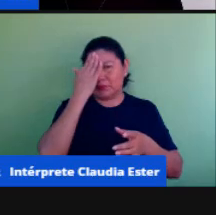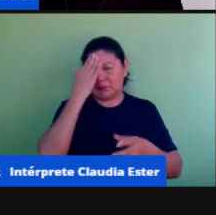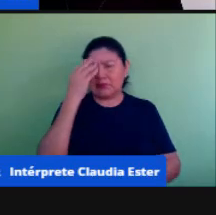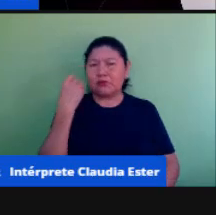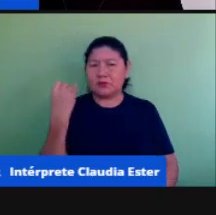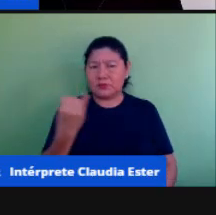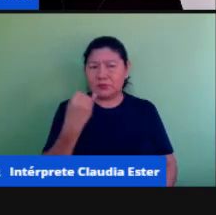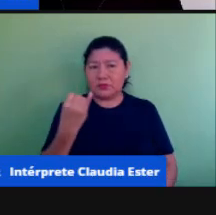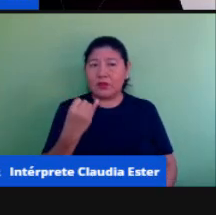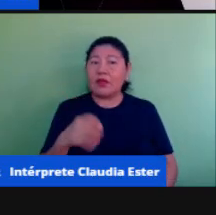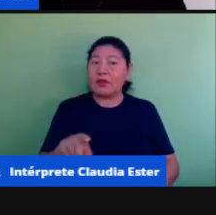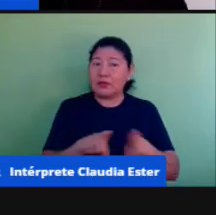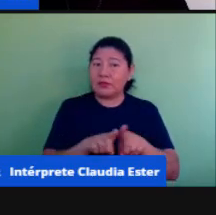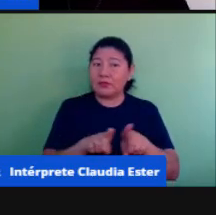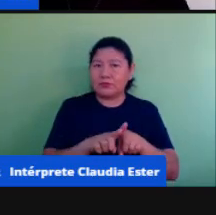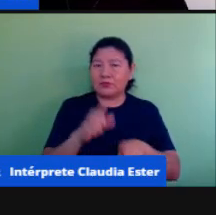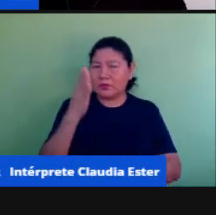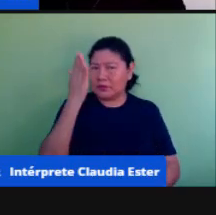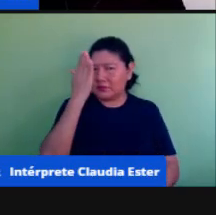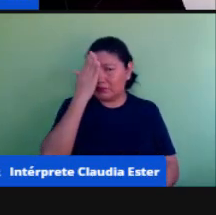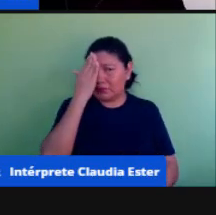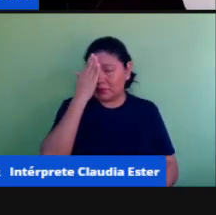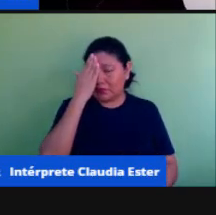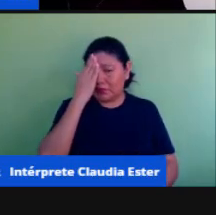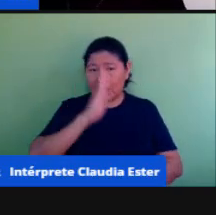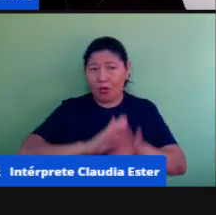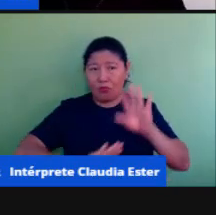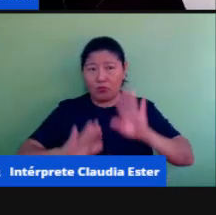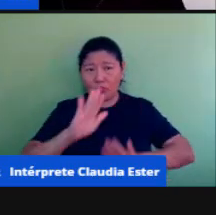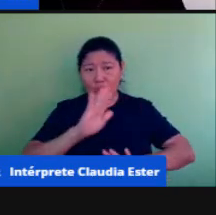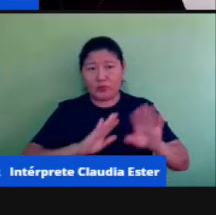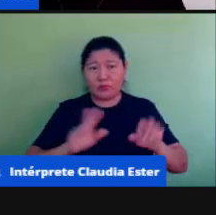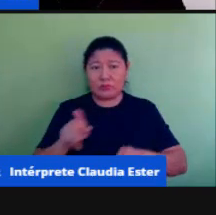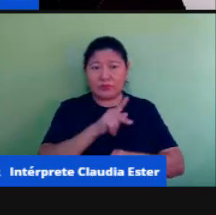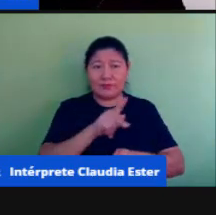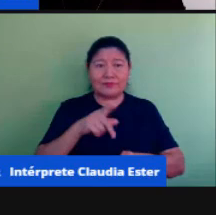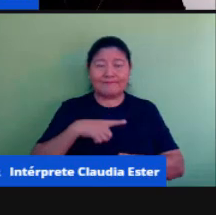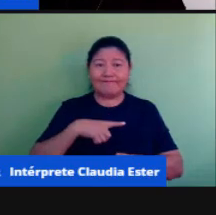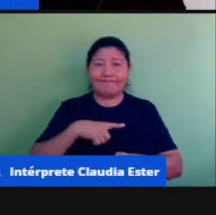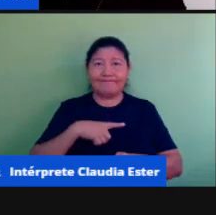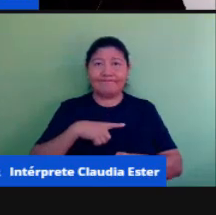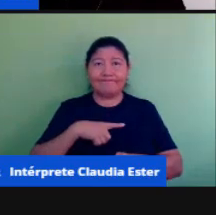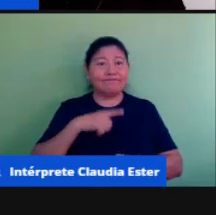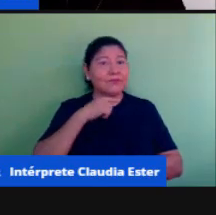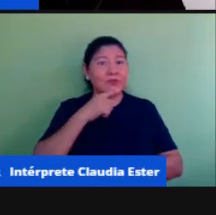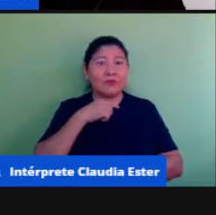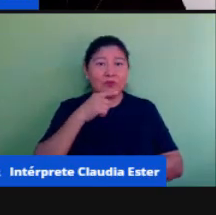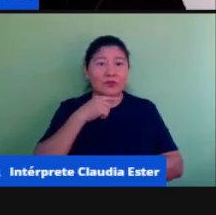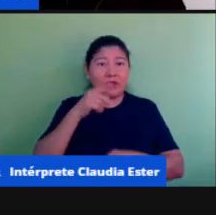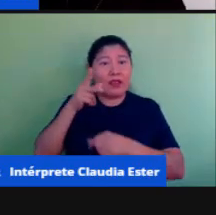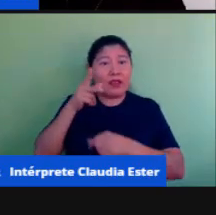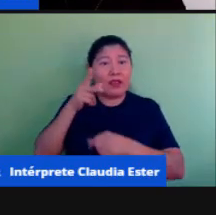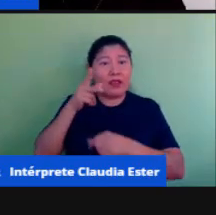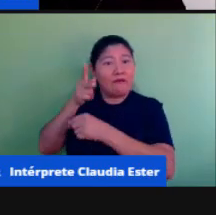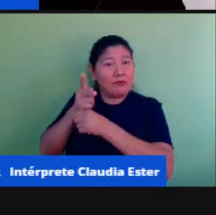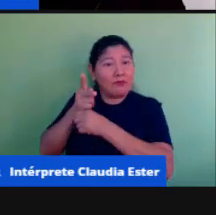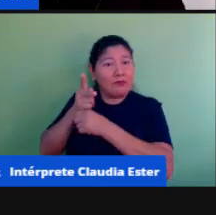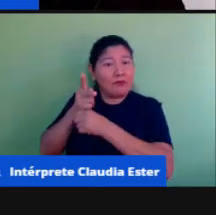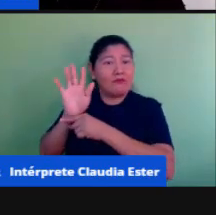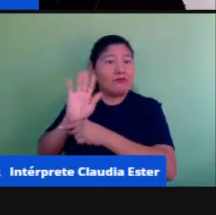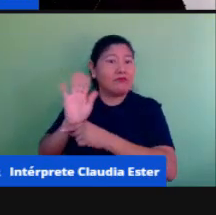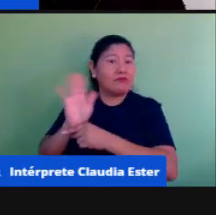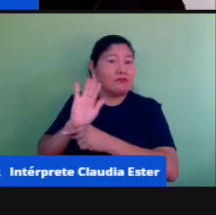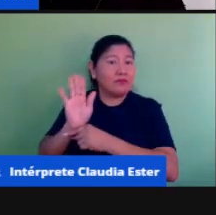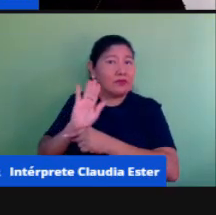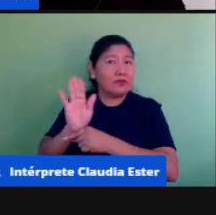que têm uma dificuldade em gravar um vídeo, em falar no WhatsApp, né? Tem uns que gostam só de se